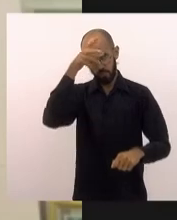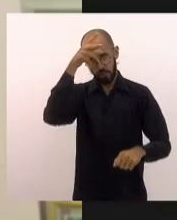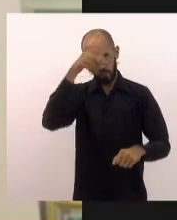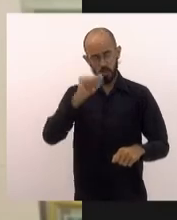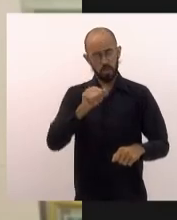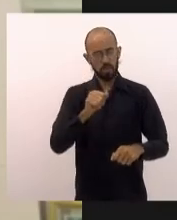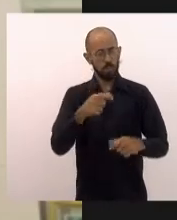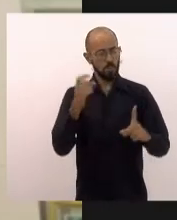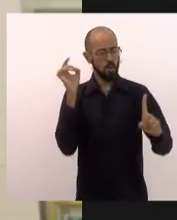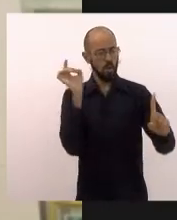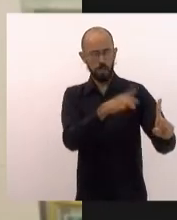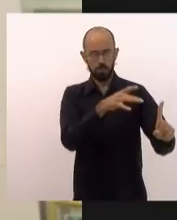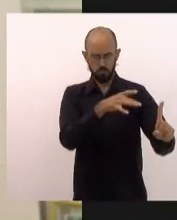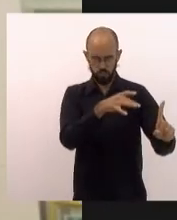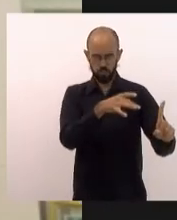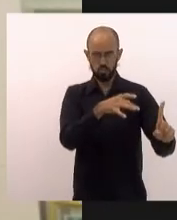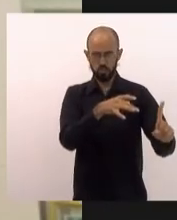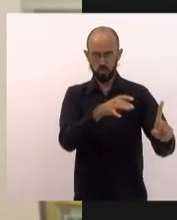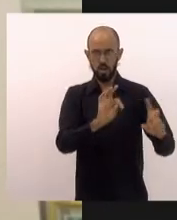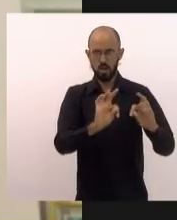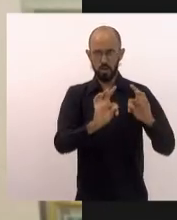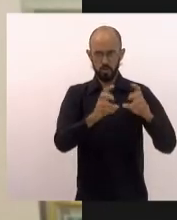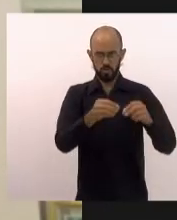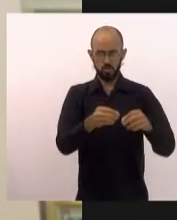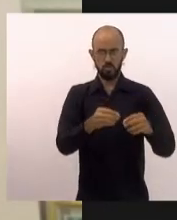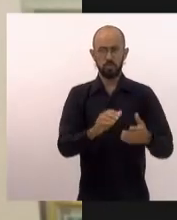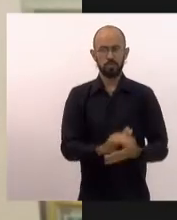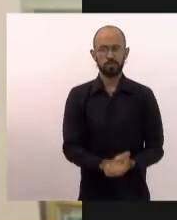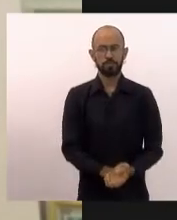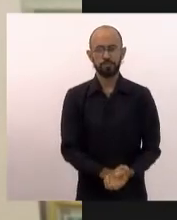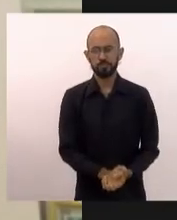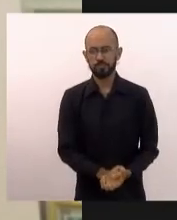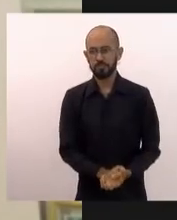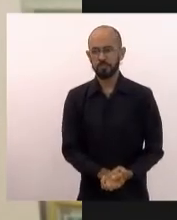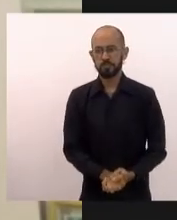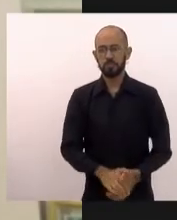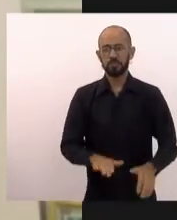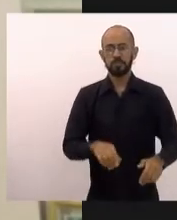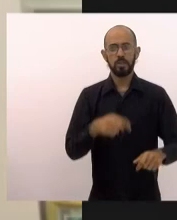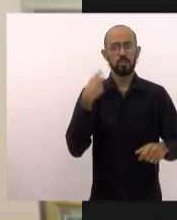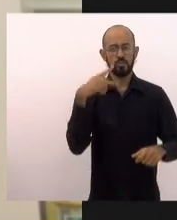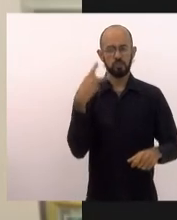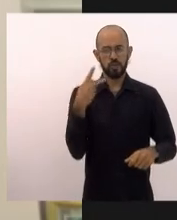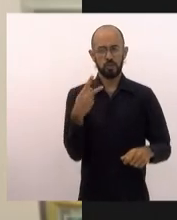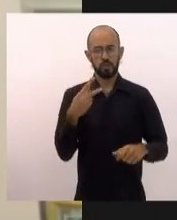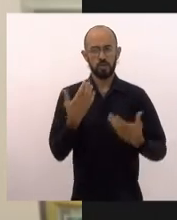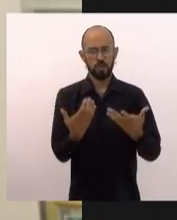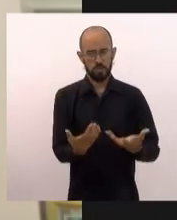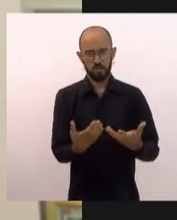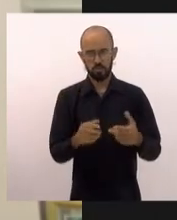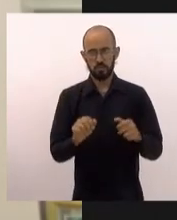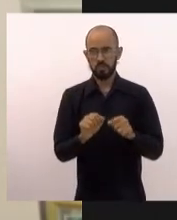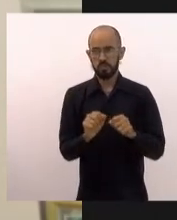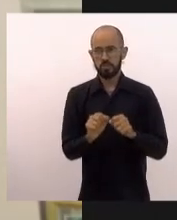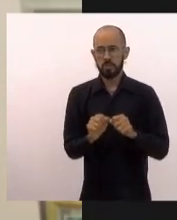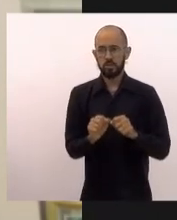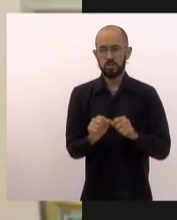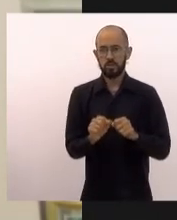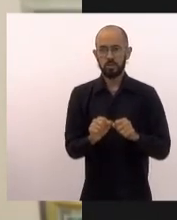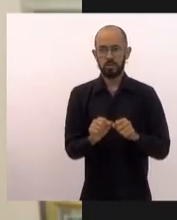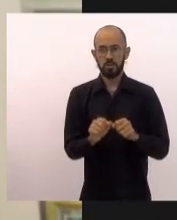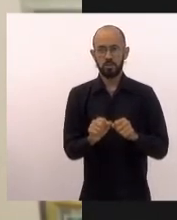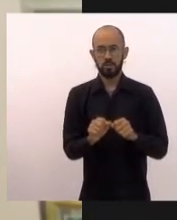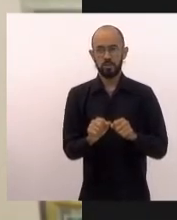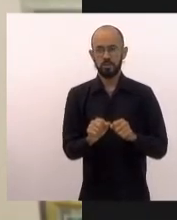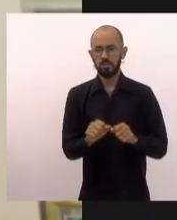à papagaiada, à pantomima, à patuscada, ao circo que essa vereadora mais uma vez quis fazer. E aqui a minha defesa incondicional